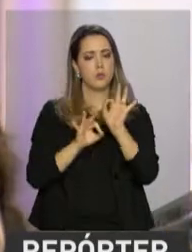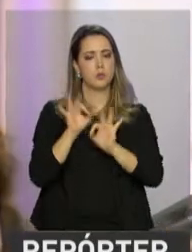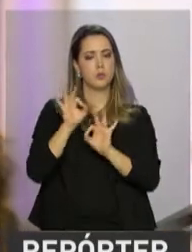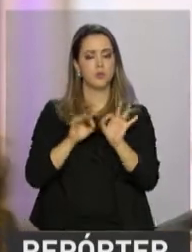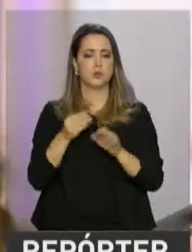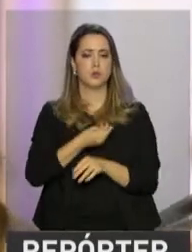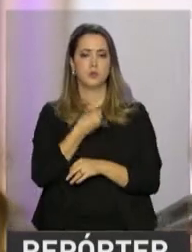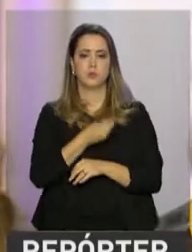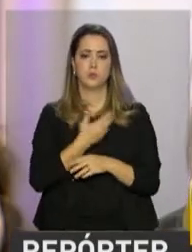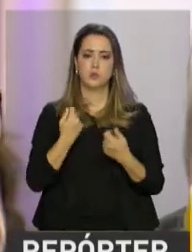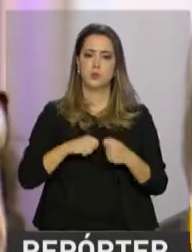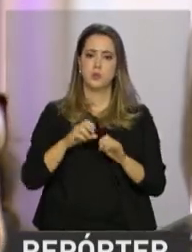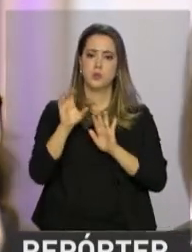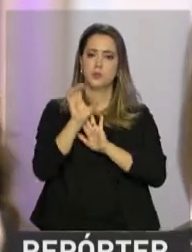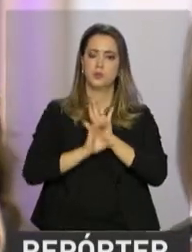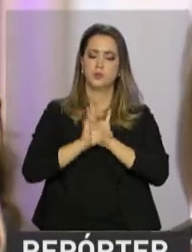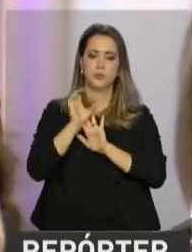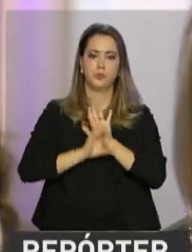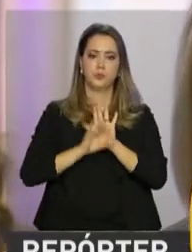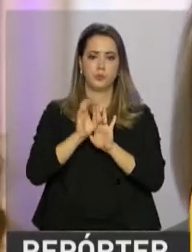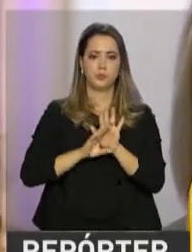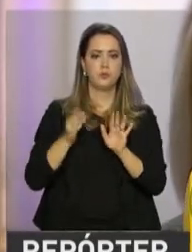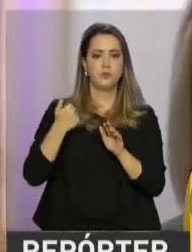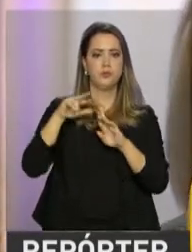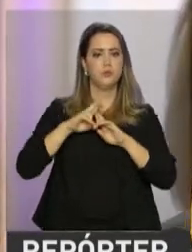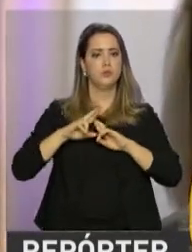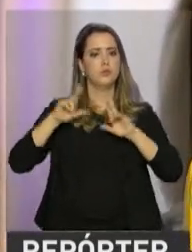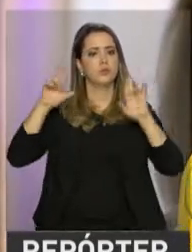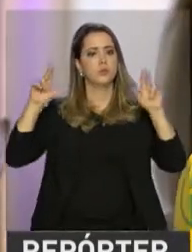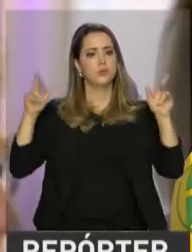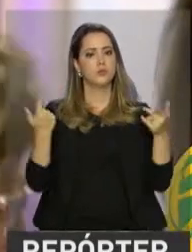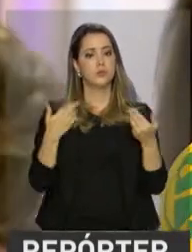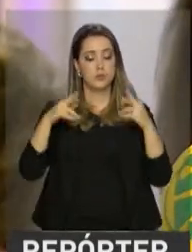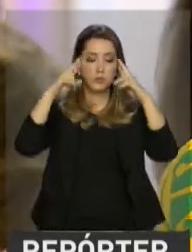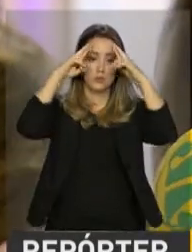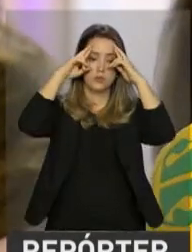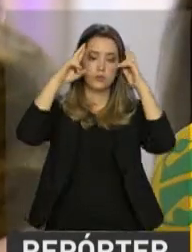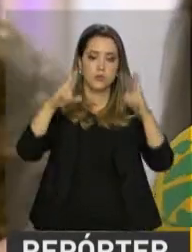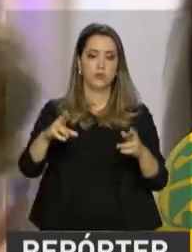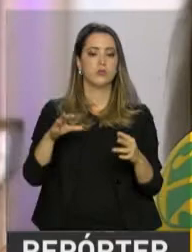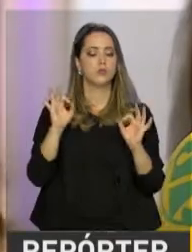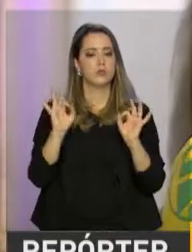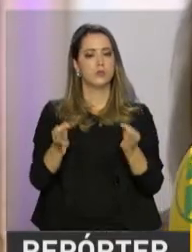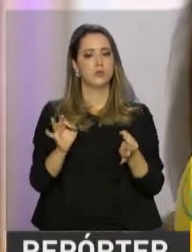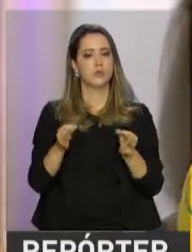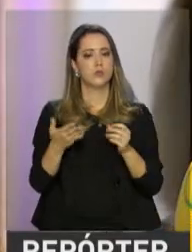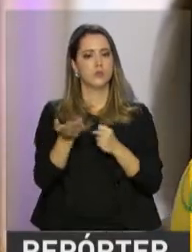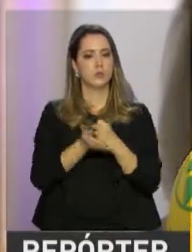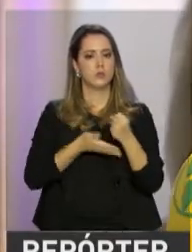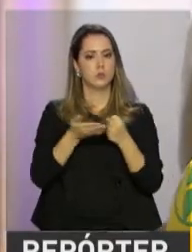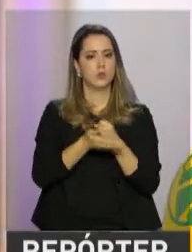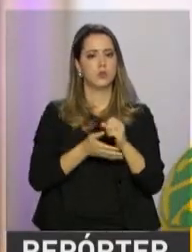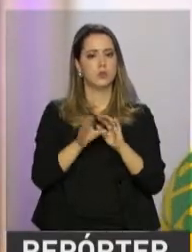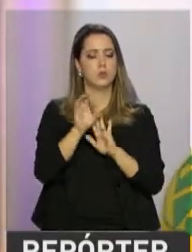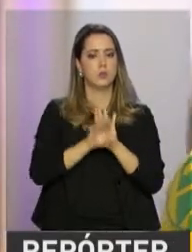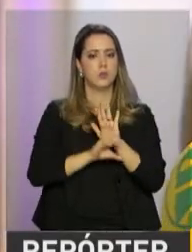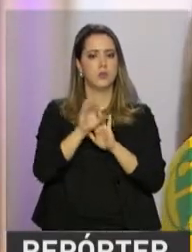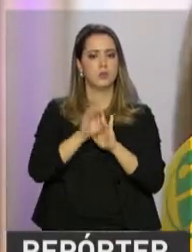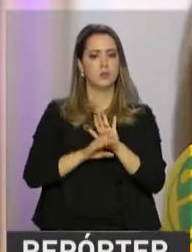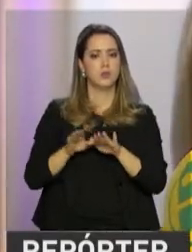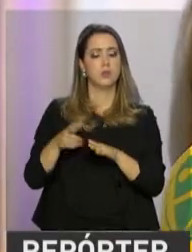ter currículos que sejam mais flexíveis respeitando é evidentemente a base curricular a